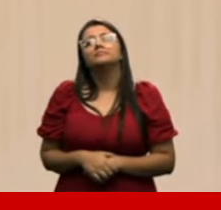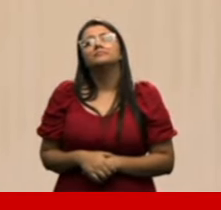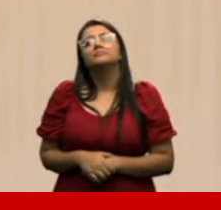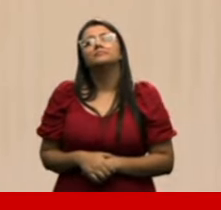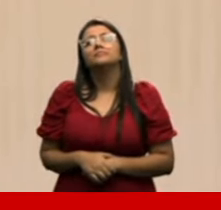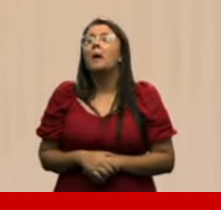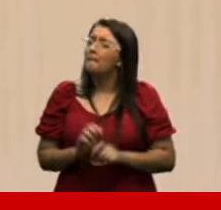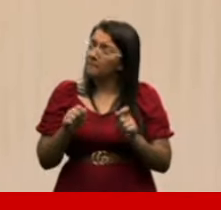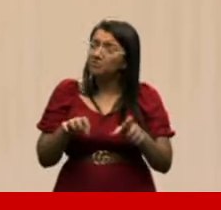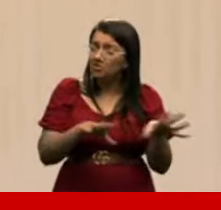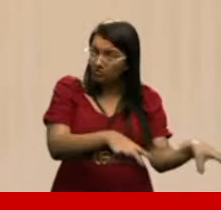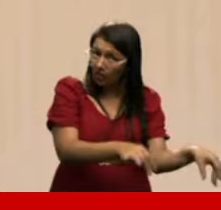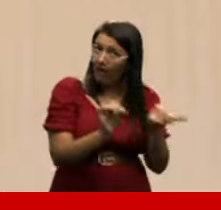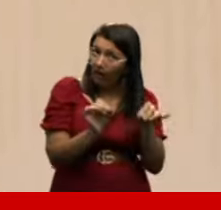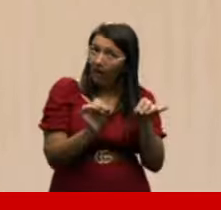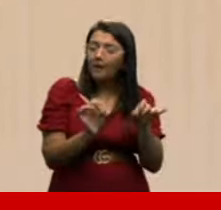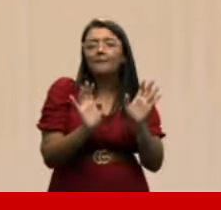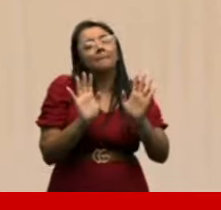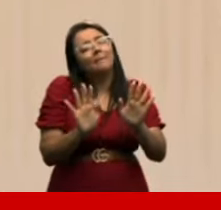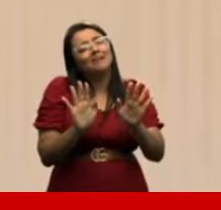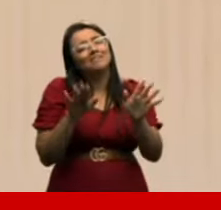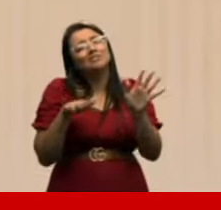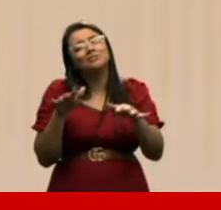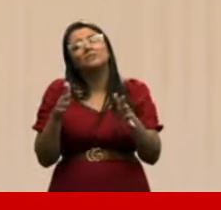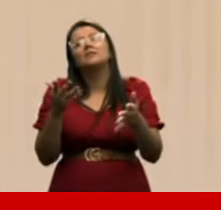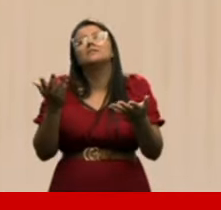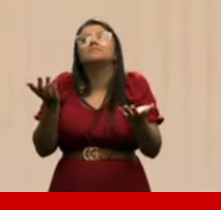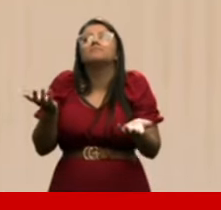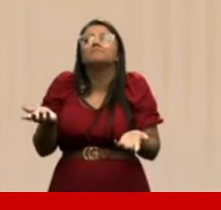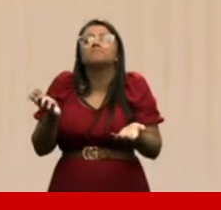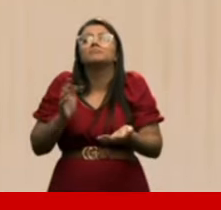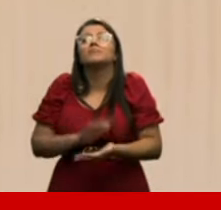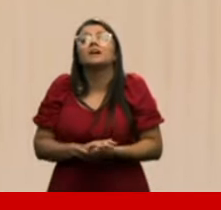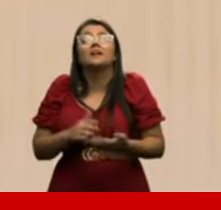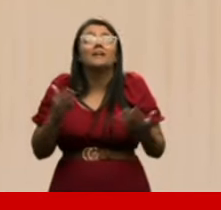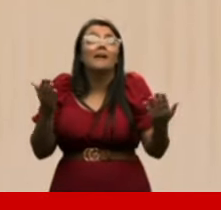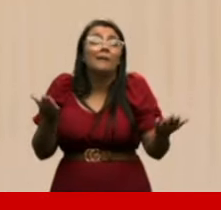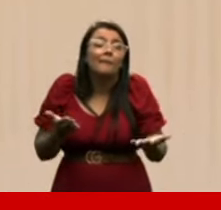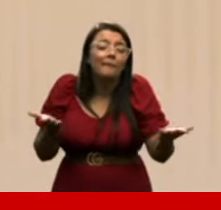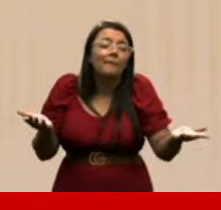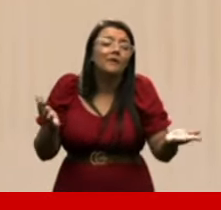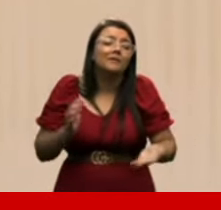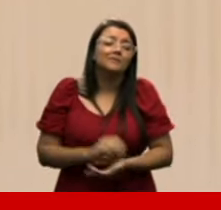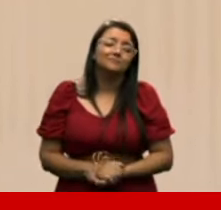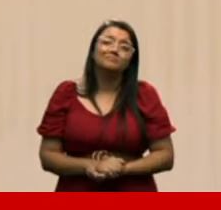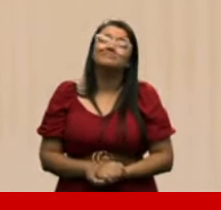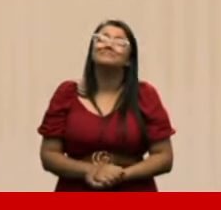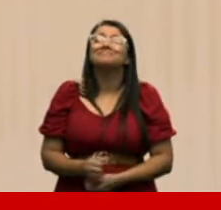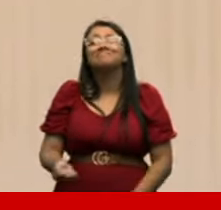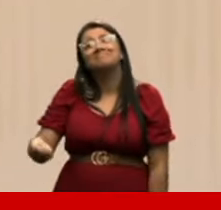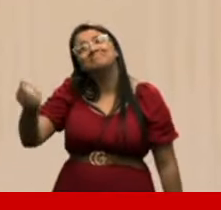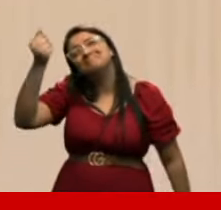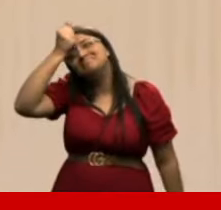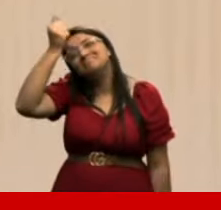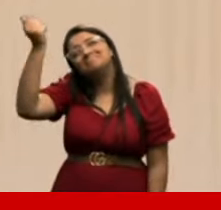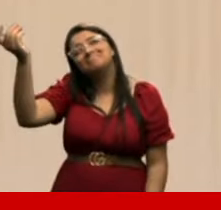Podia tirar, né? Mas às vezes eu falava, e agora? Eu me arrependo.